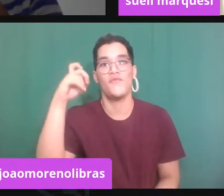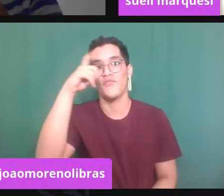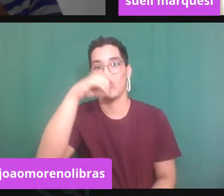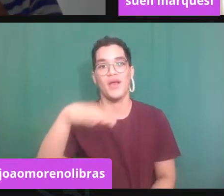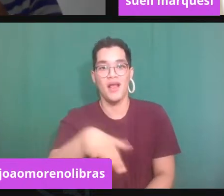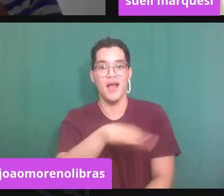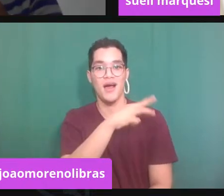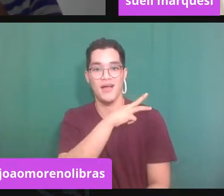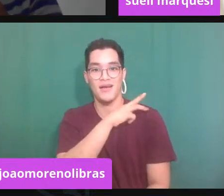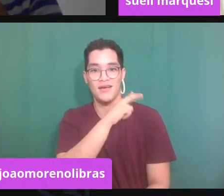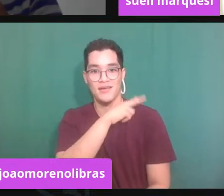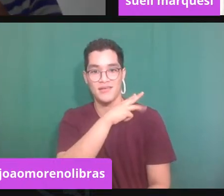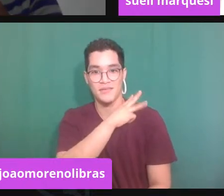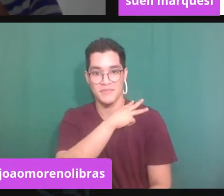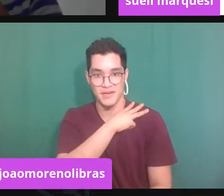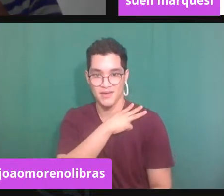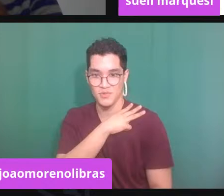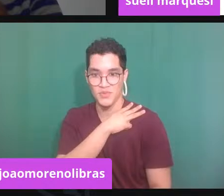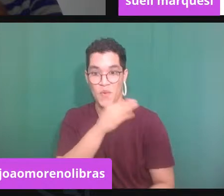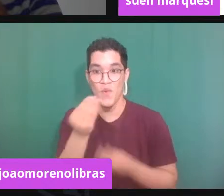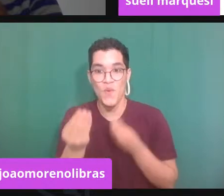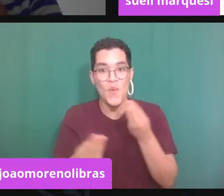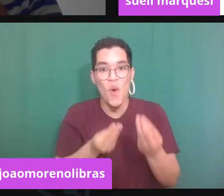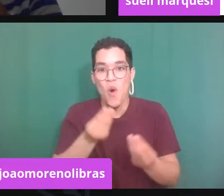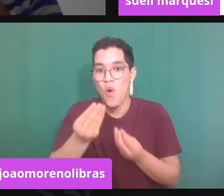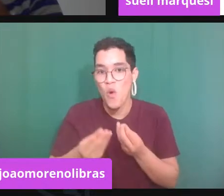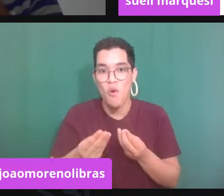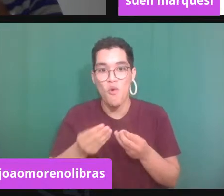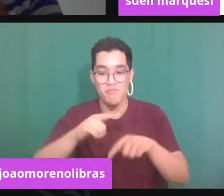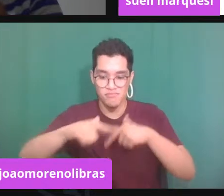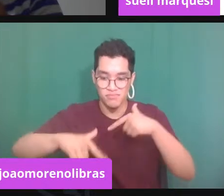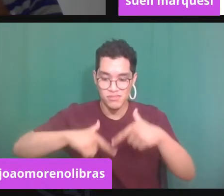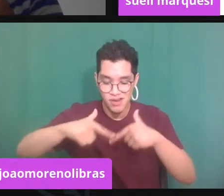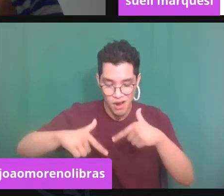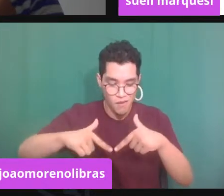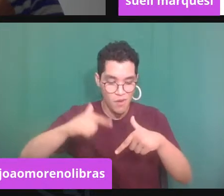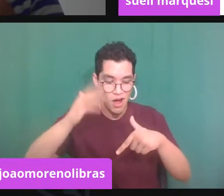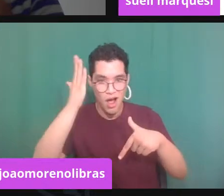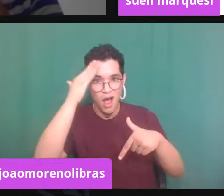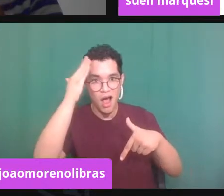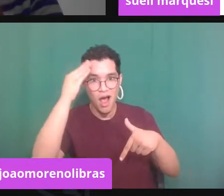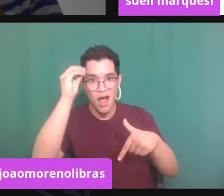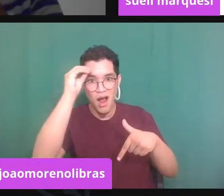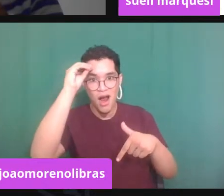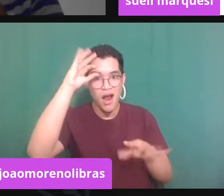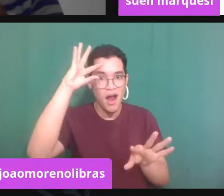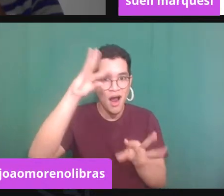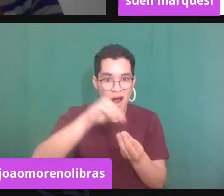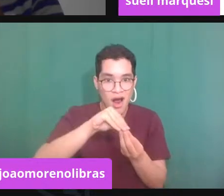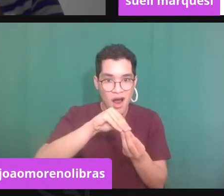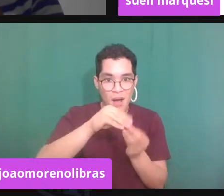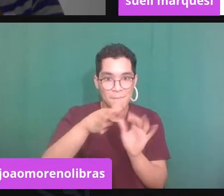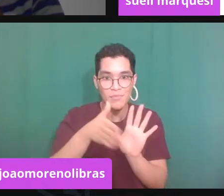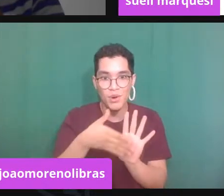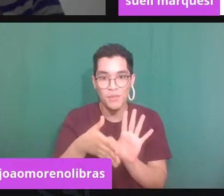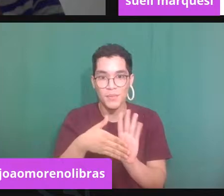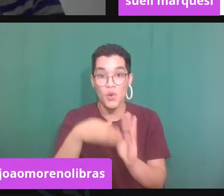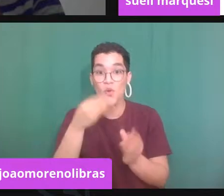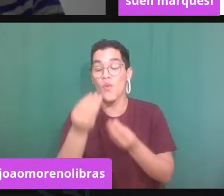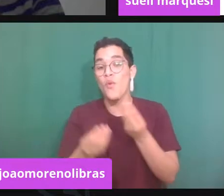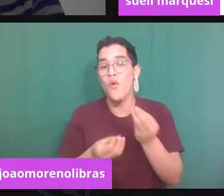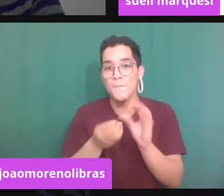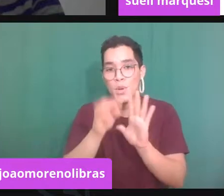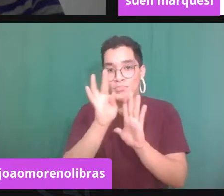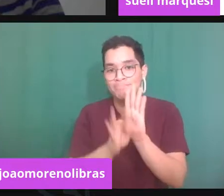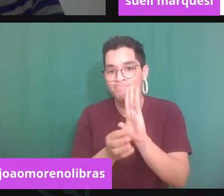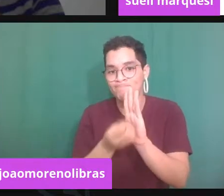É como trabalhar uma proposta. É como escrever sobre uma proposta.